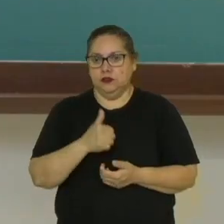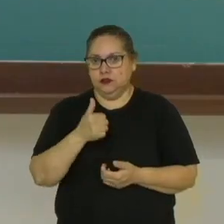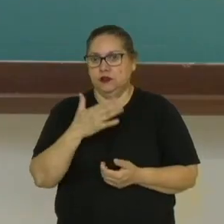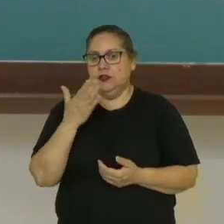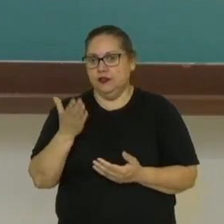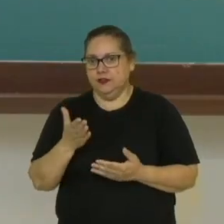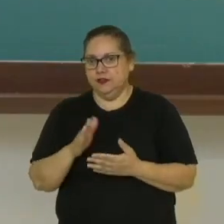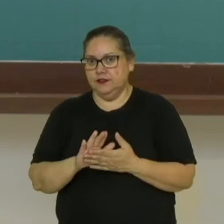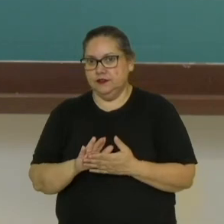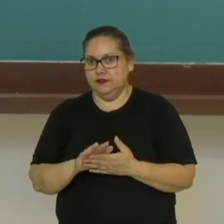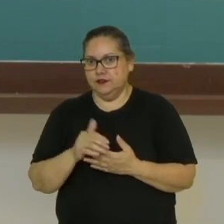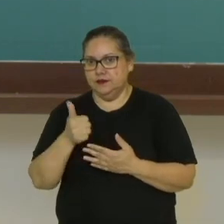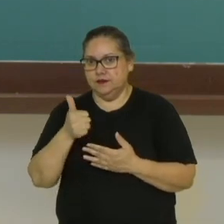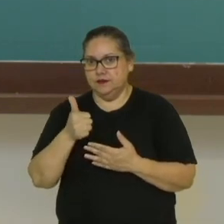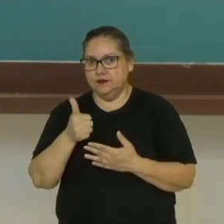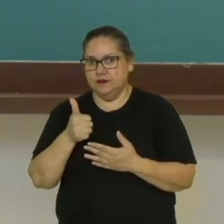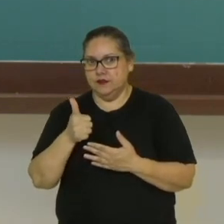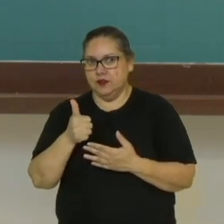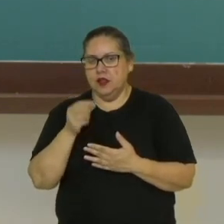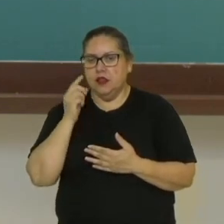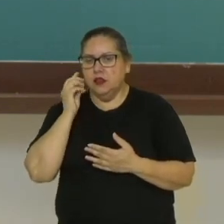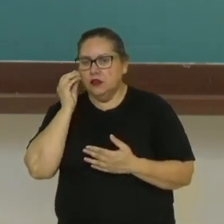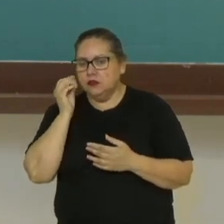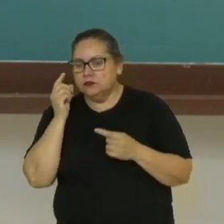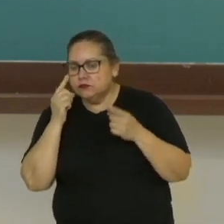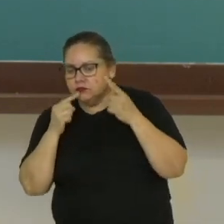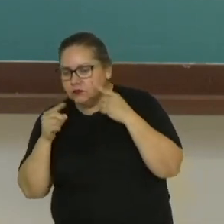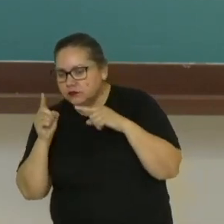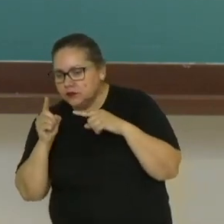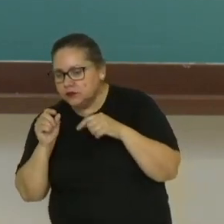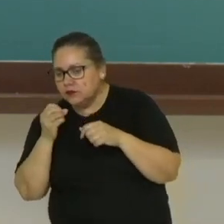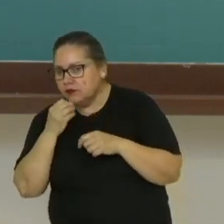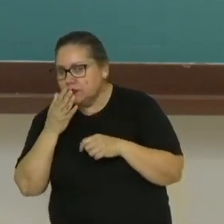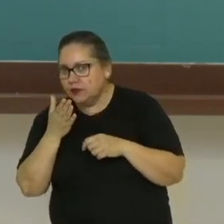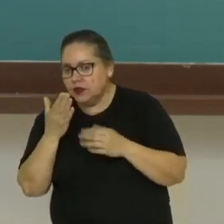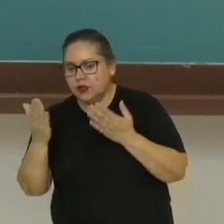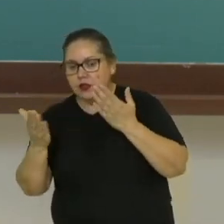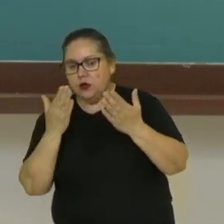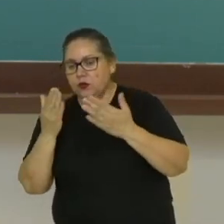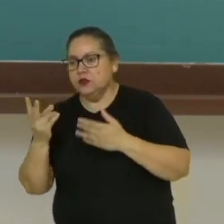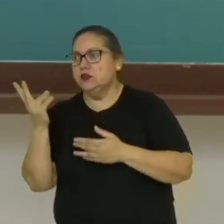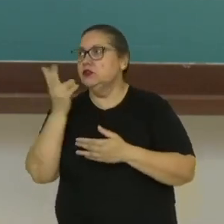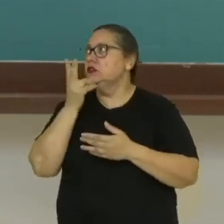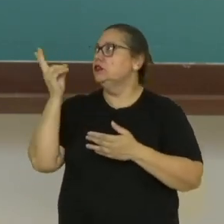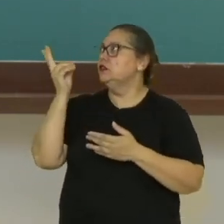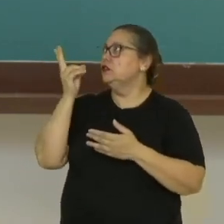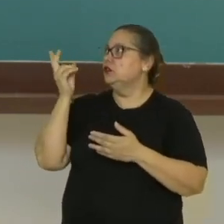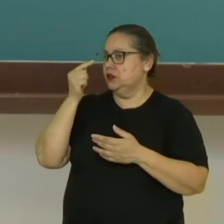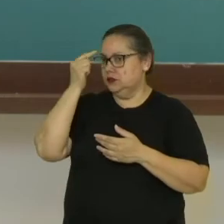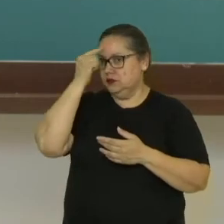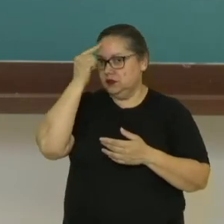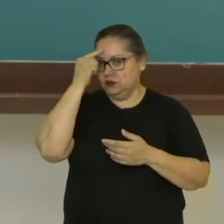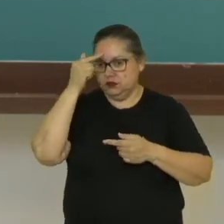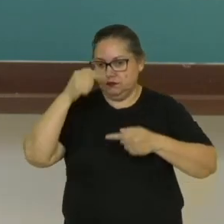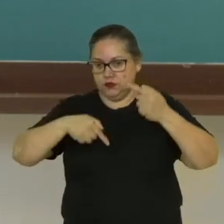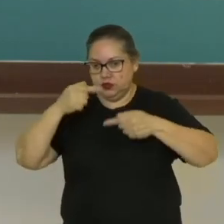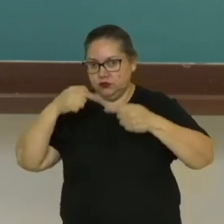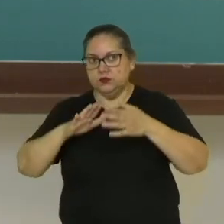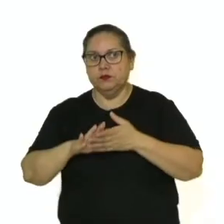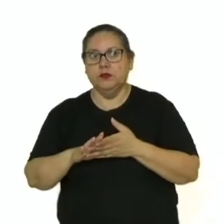E aí, pessoal? Analisaram essa bem de boa, né? Comparação entre esses dois grandes pensadores